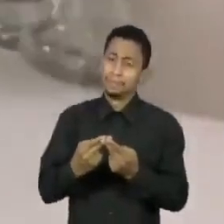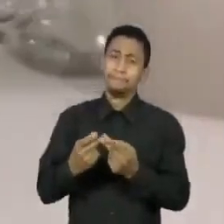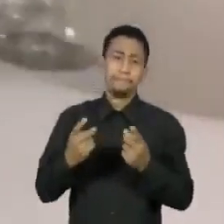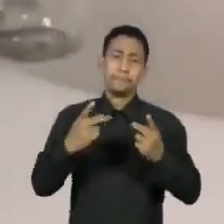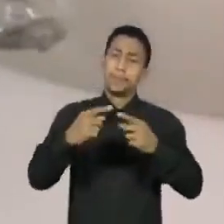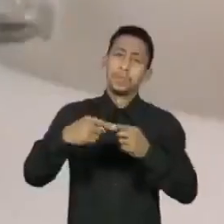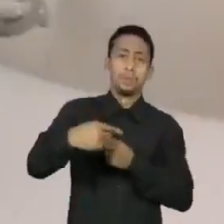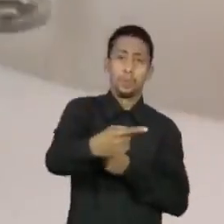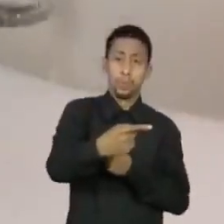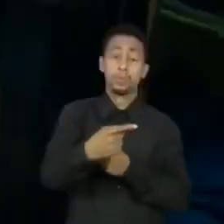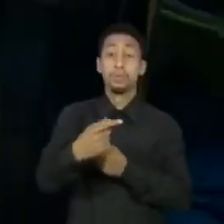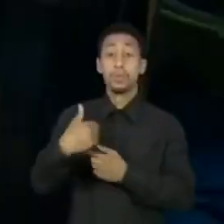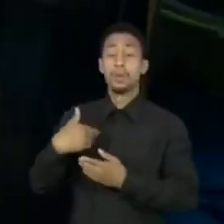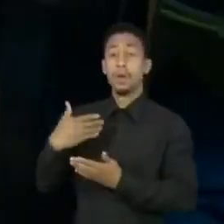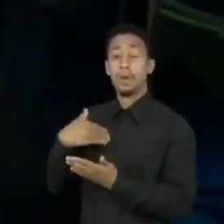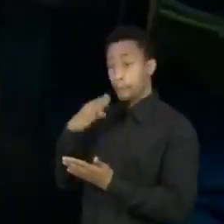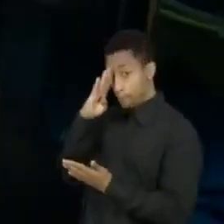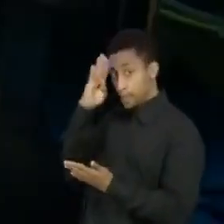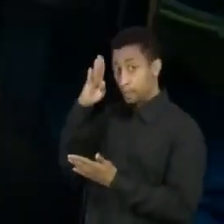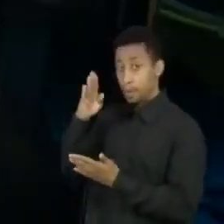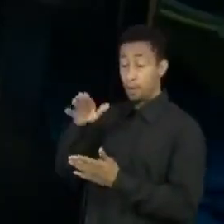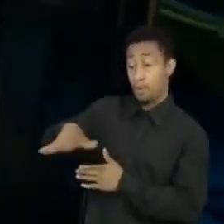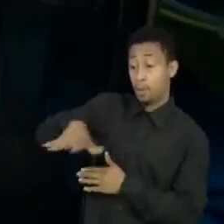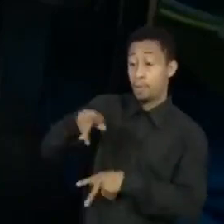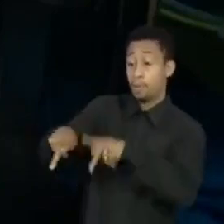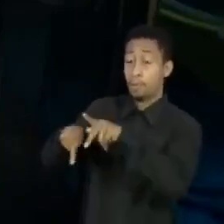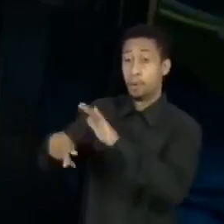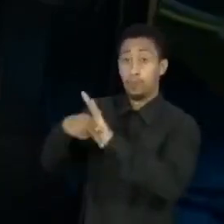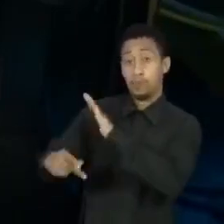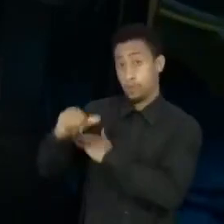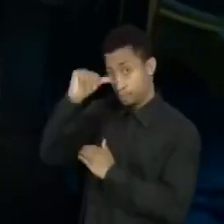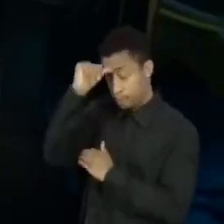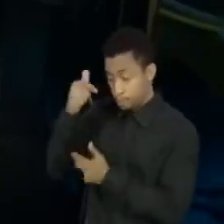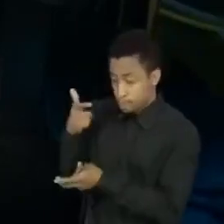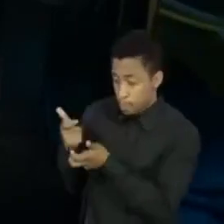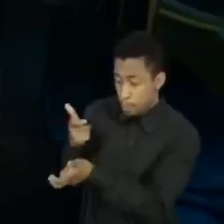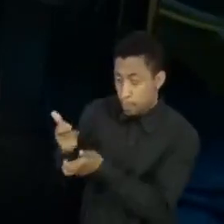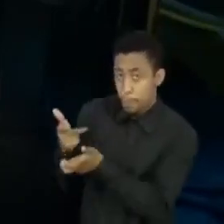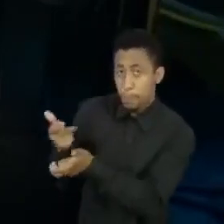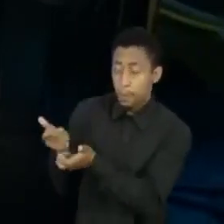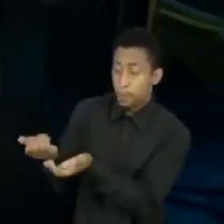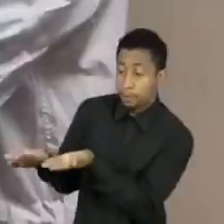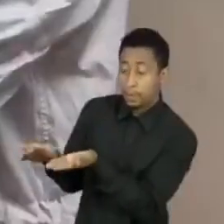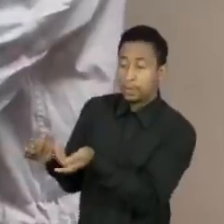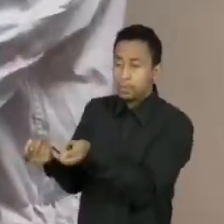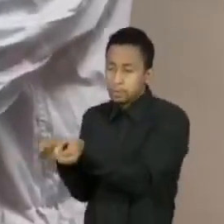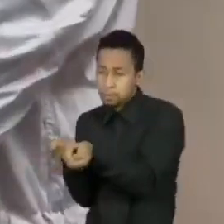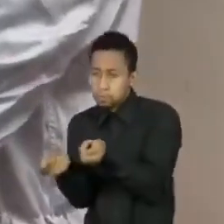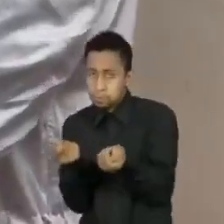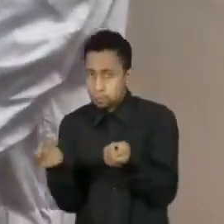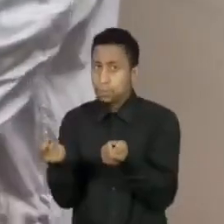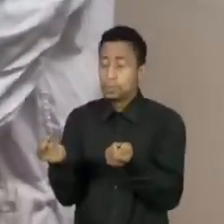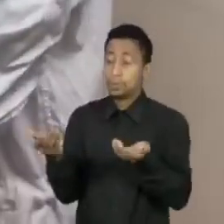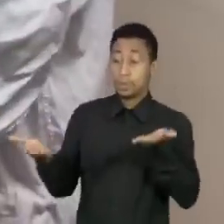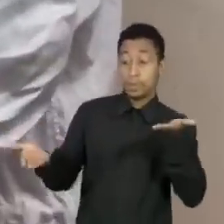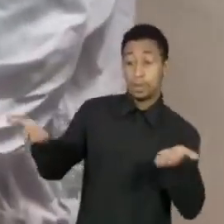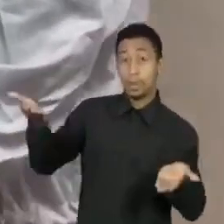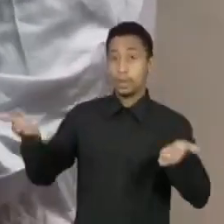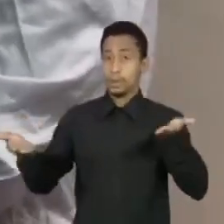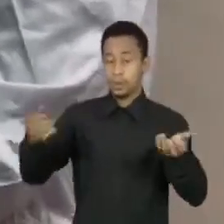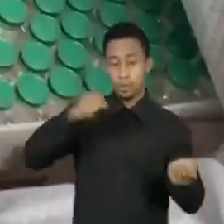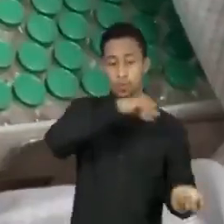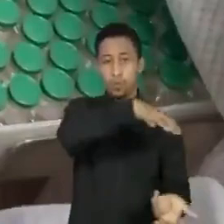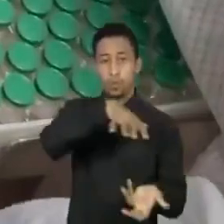foi direcionado para priorizar as enormes necessidades de seu país e equilibrar com as do resto do mundo, o que